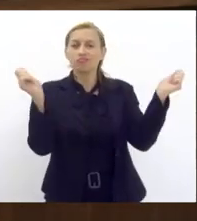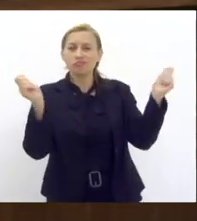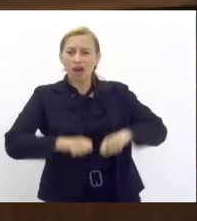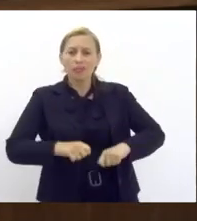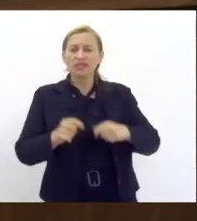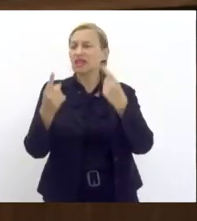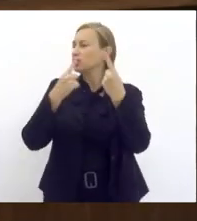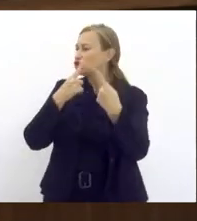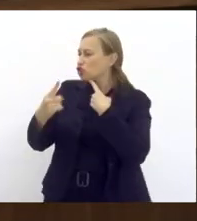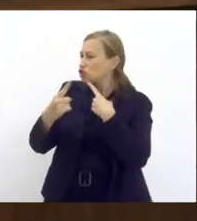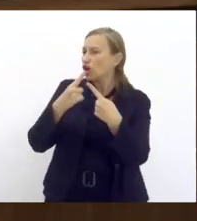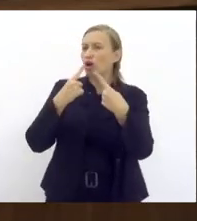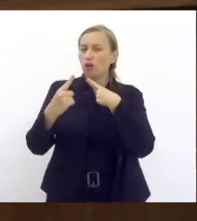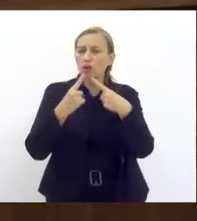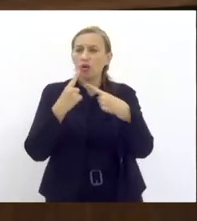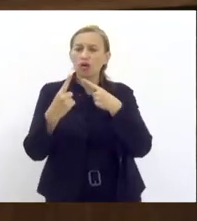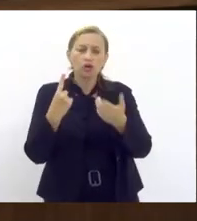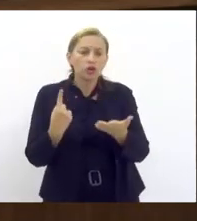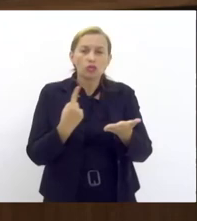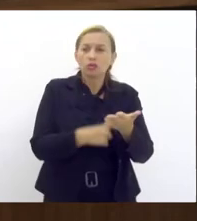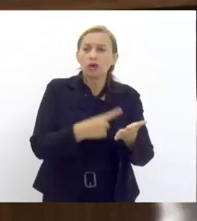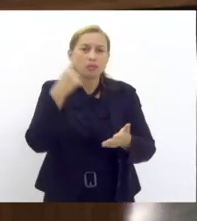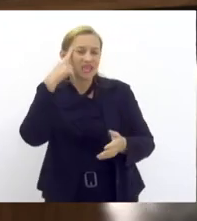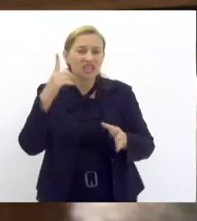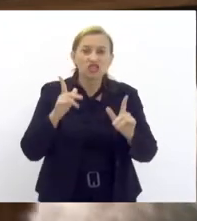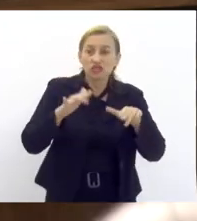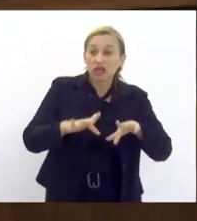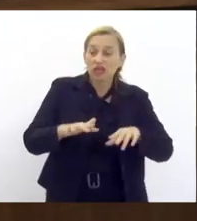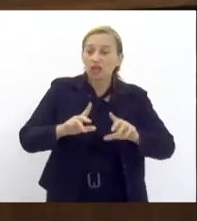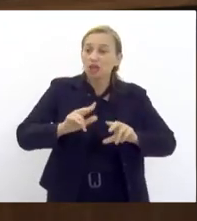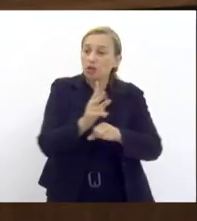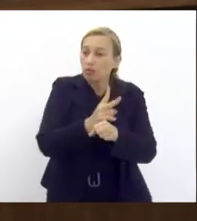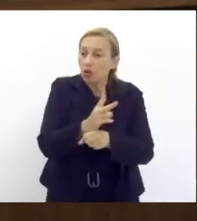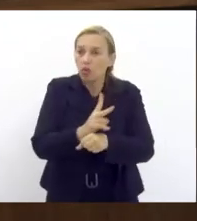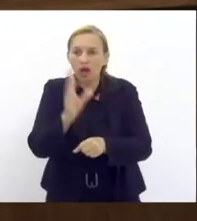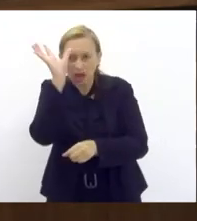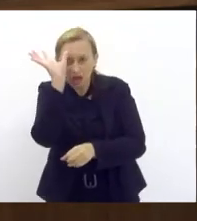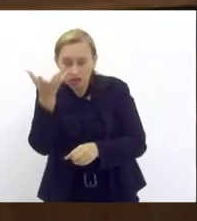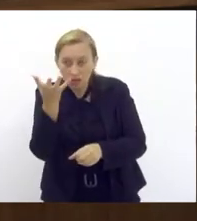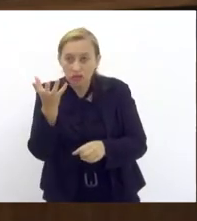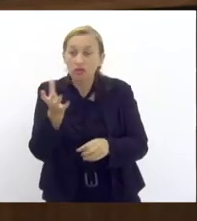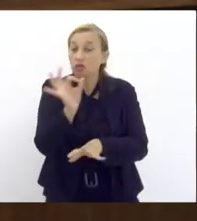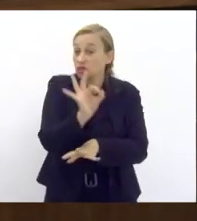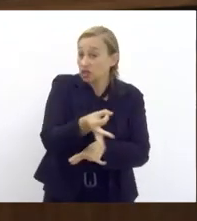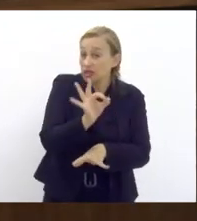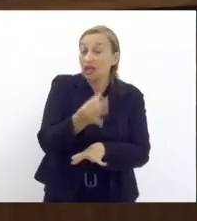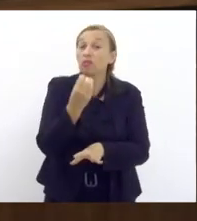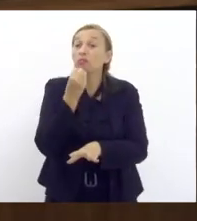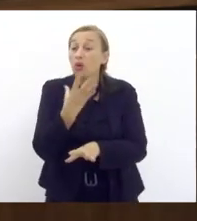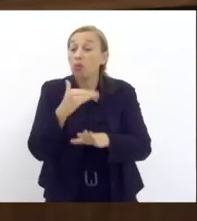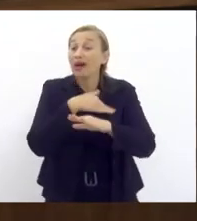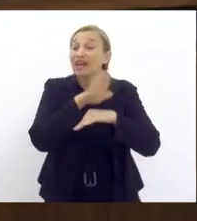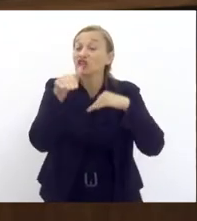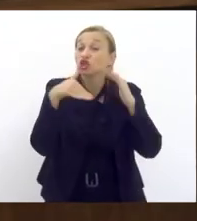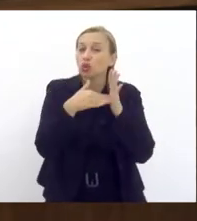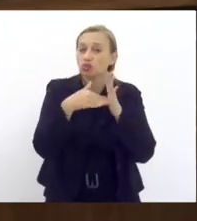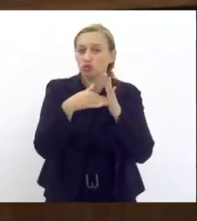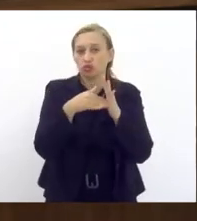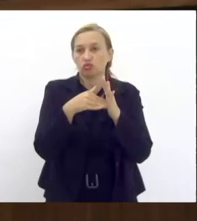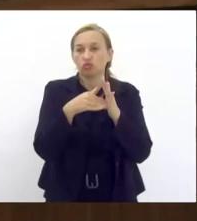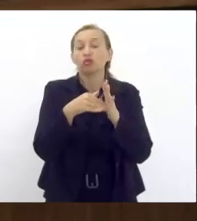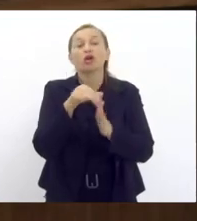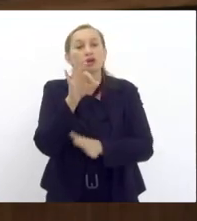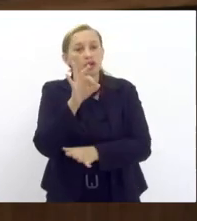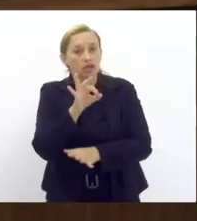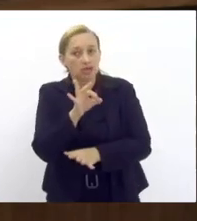de dialogar, de ter comprometimento e de pensar diferente e buscar soluções que sejam, de fato, boas para todos. Esta